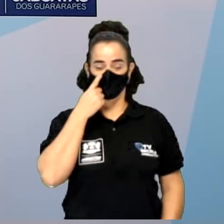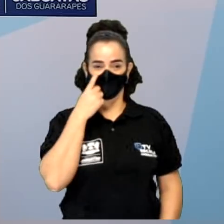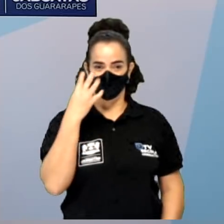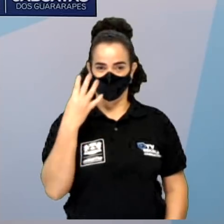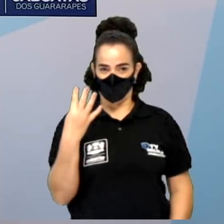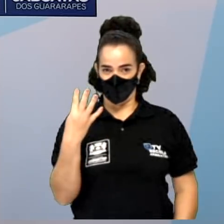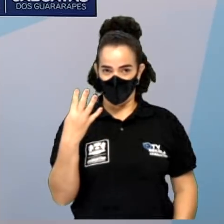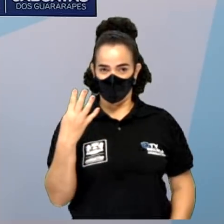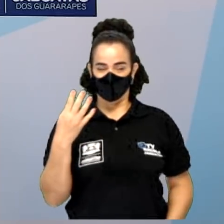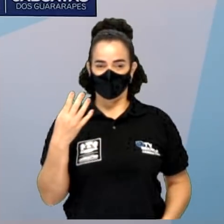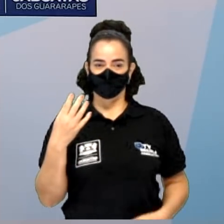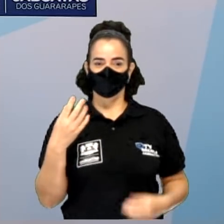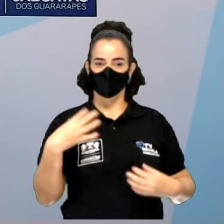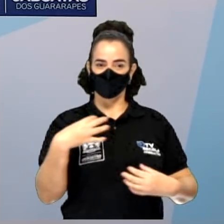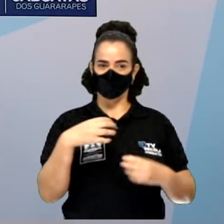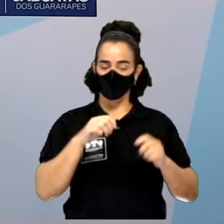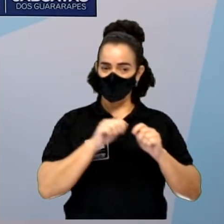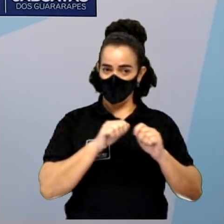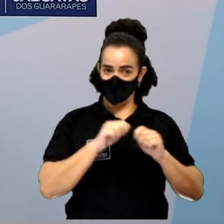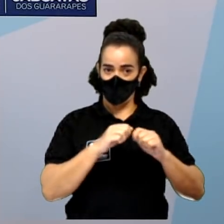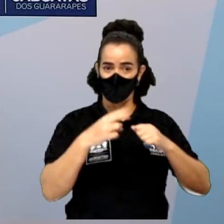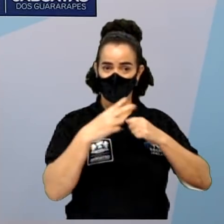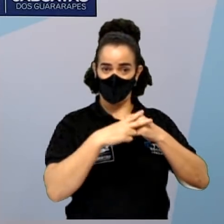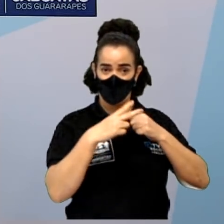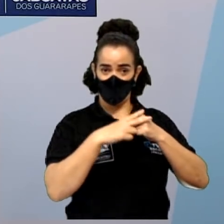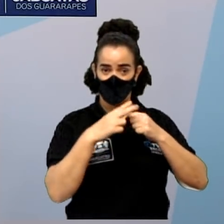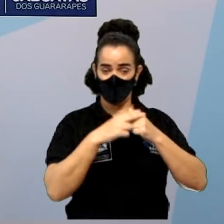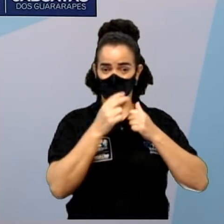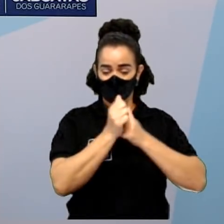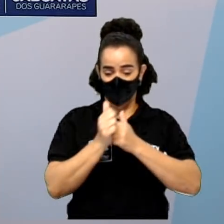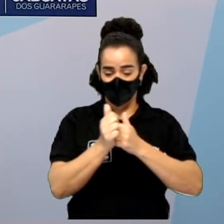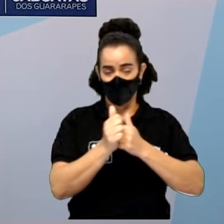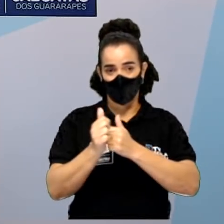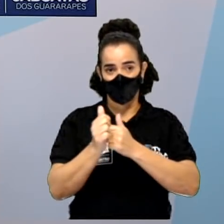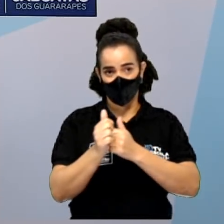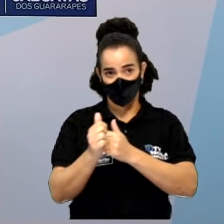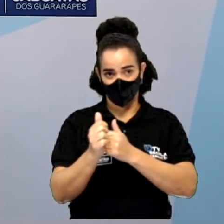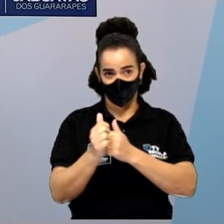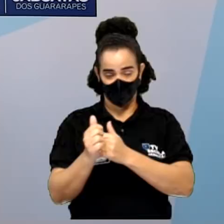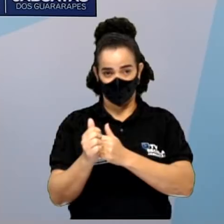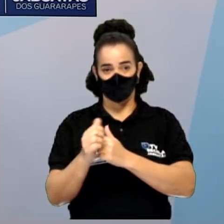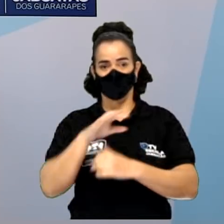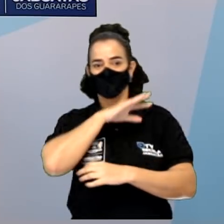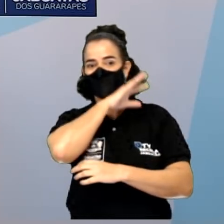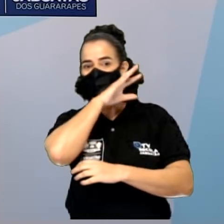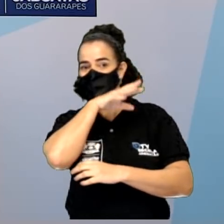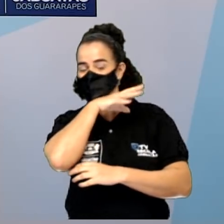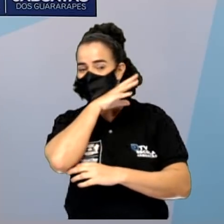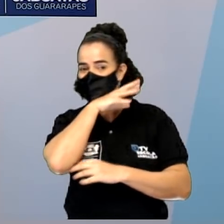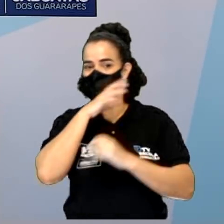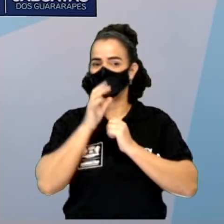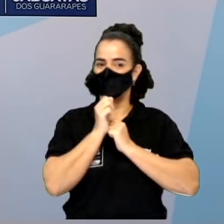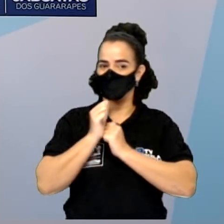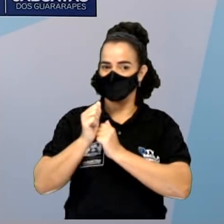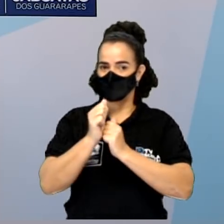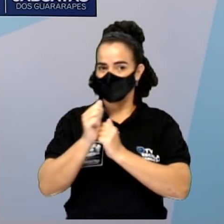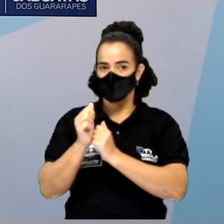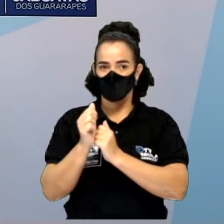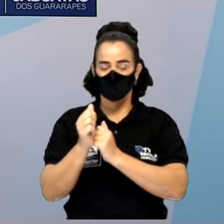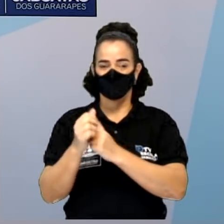forma verbal acompanhavam, os animais o acompanhavam, indica uma